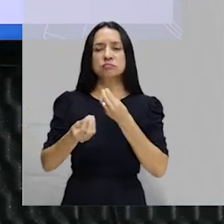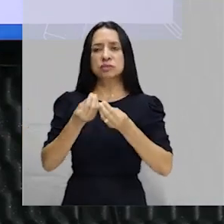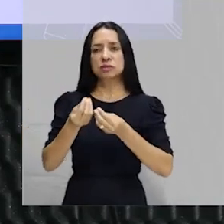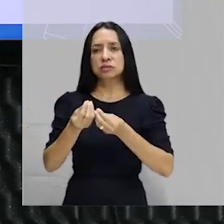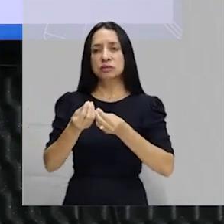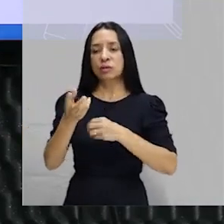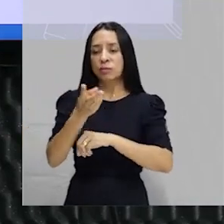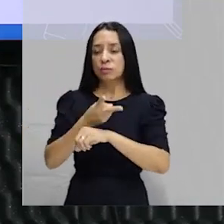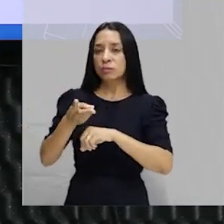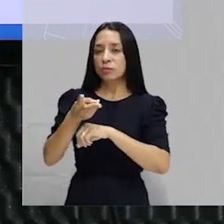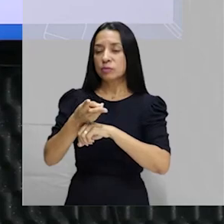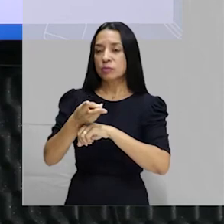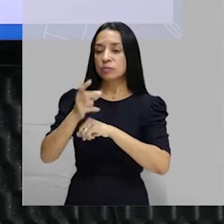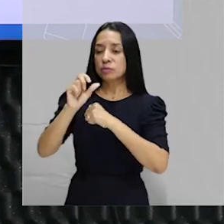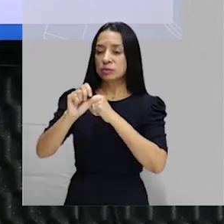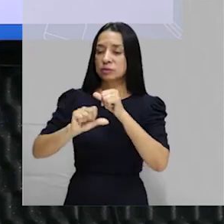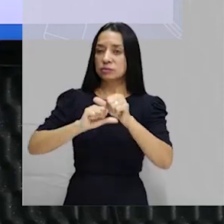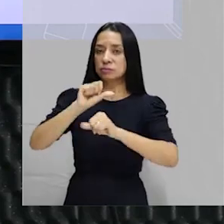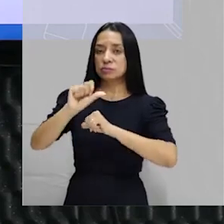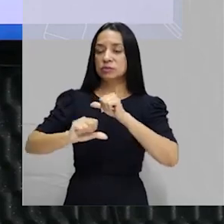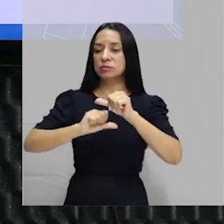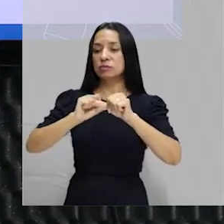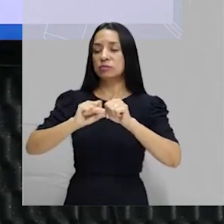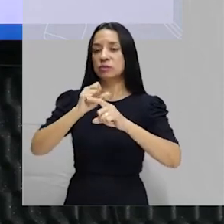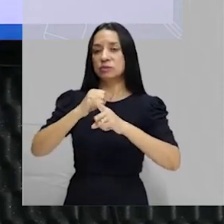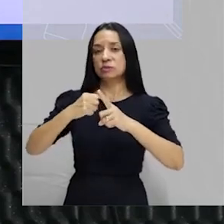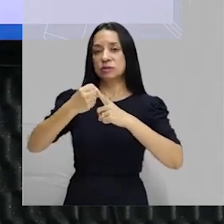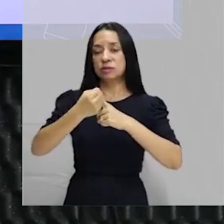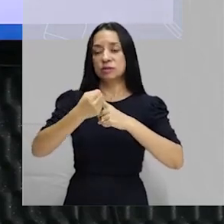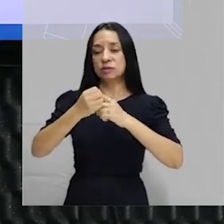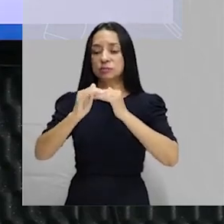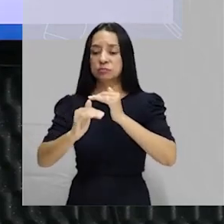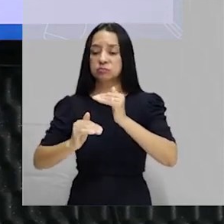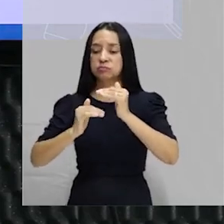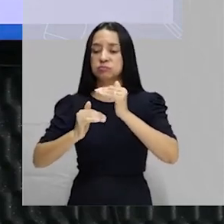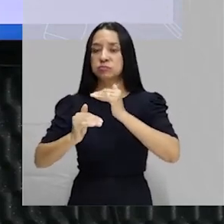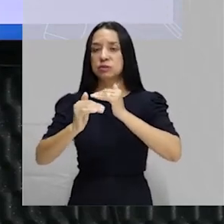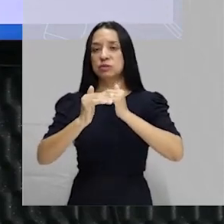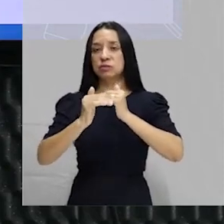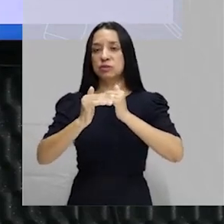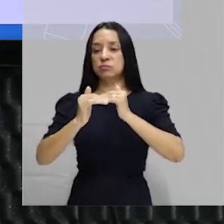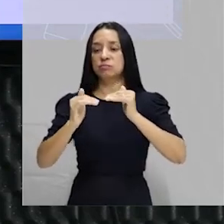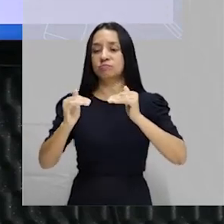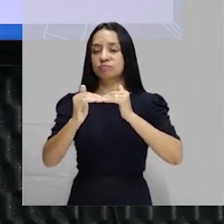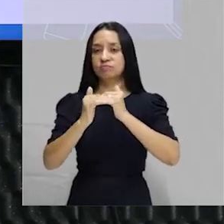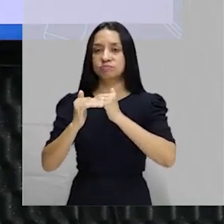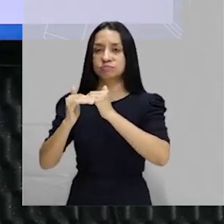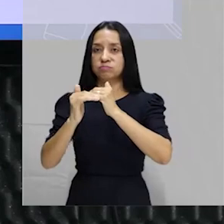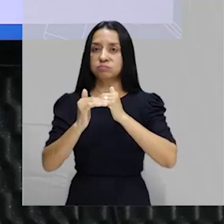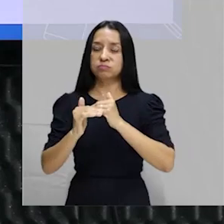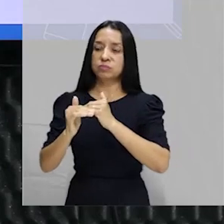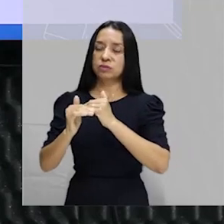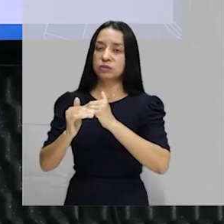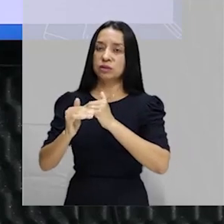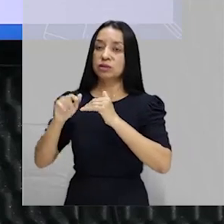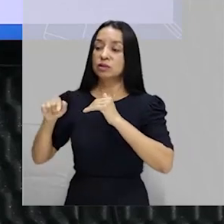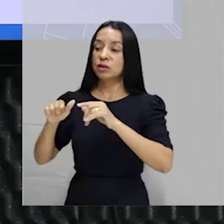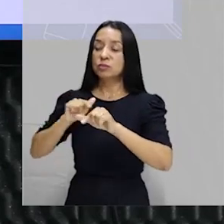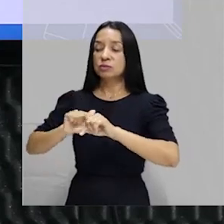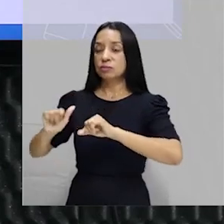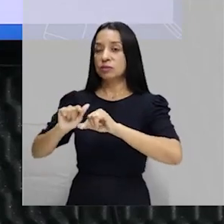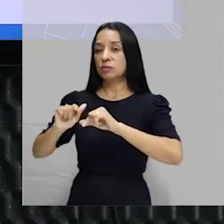falar sobre isso na questão passada. Segundo sistema, né, segundo Karl Marx, é um sistema de transição, é um sistema